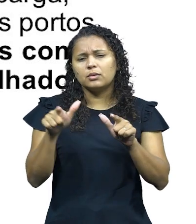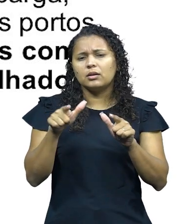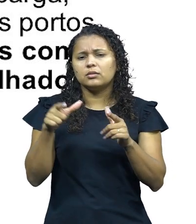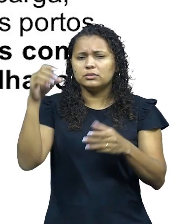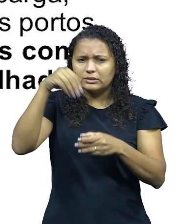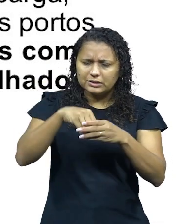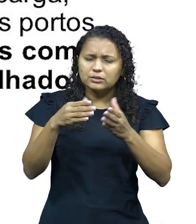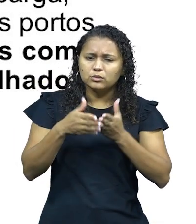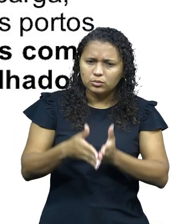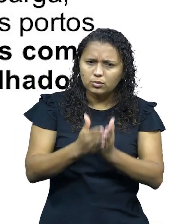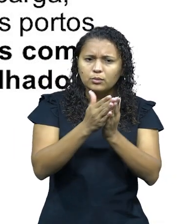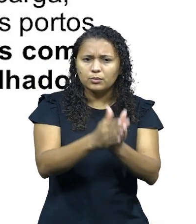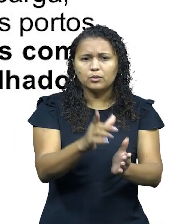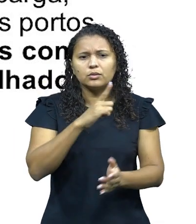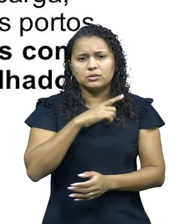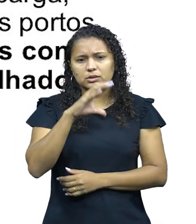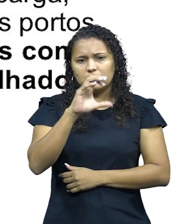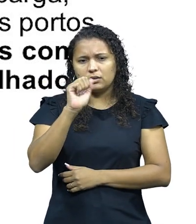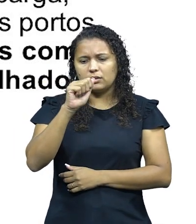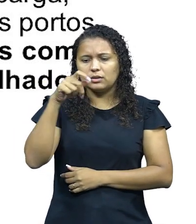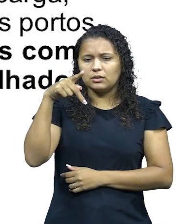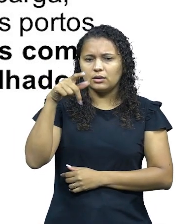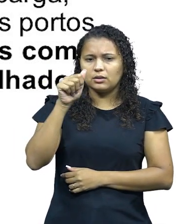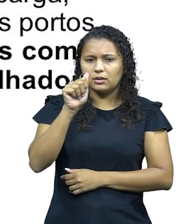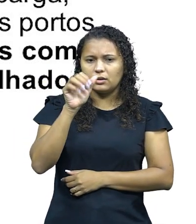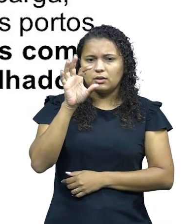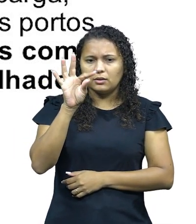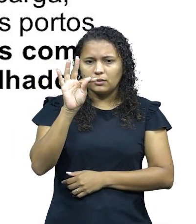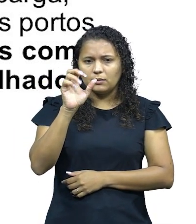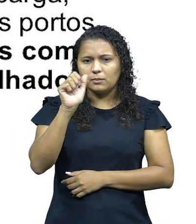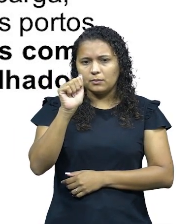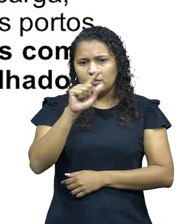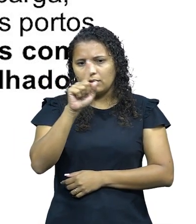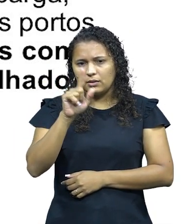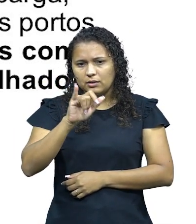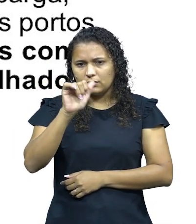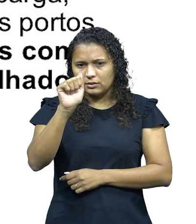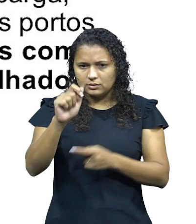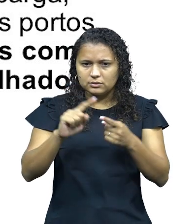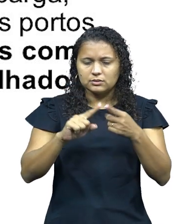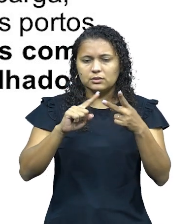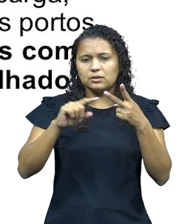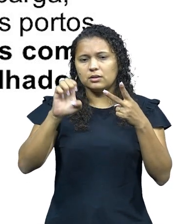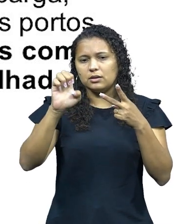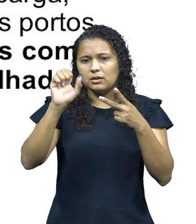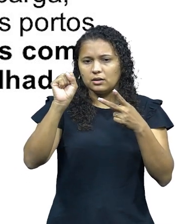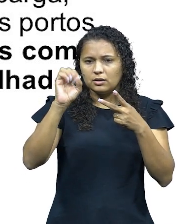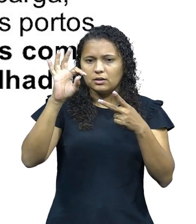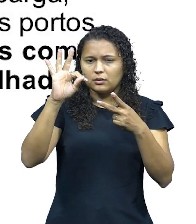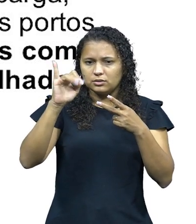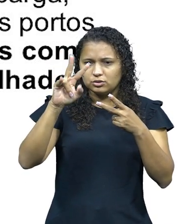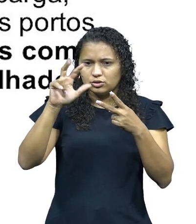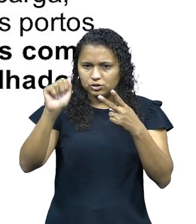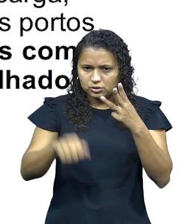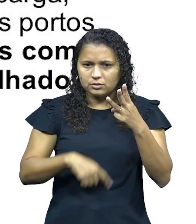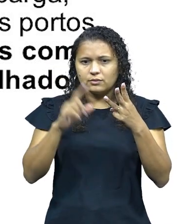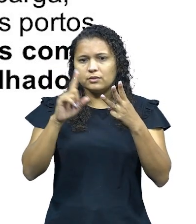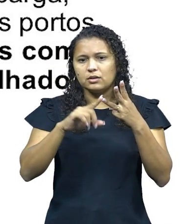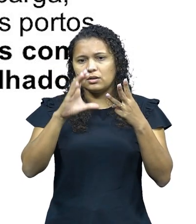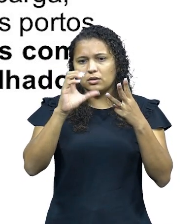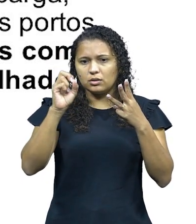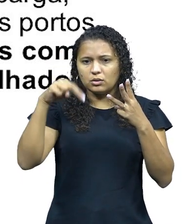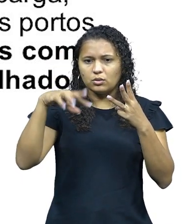ele é o trabalho portuário de capatazia, ele é o trabalho portuário de estiva, de conferência de carga, de conserto